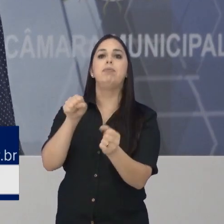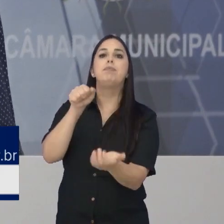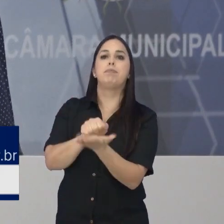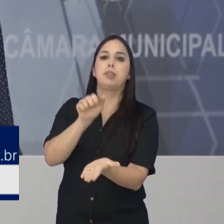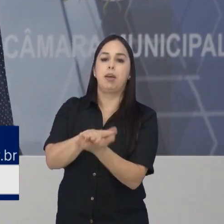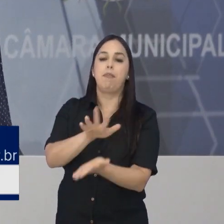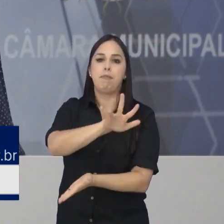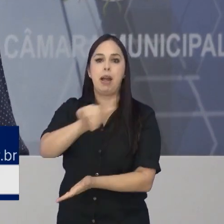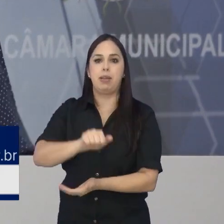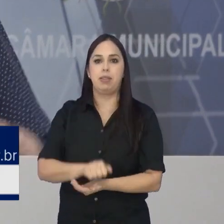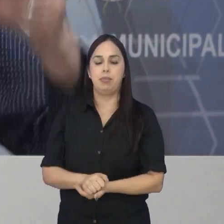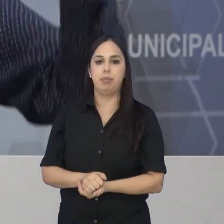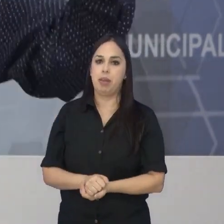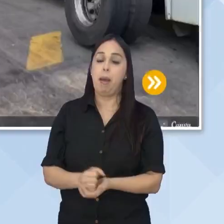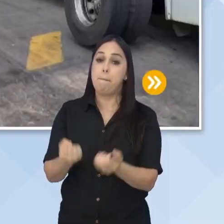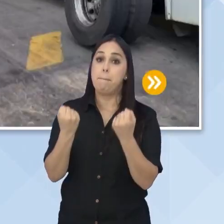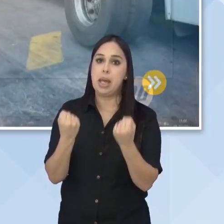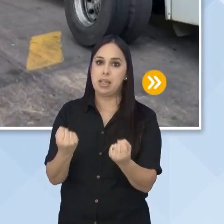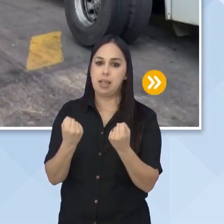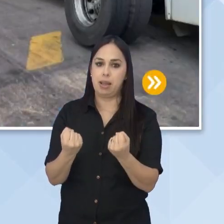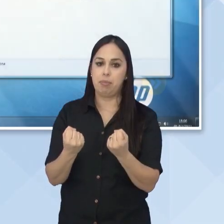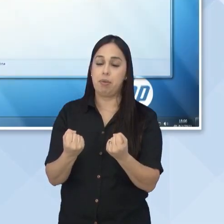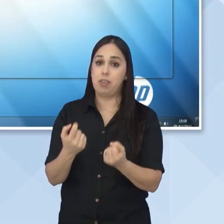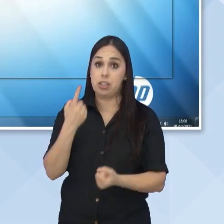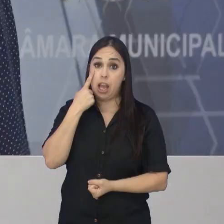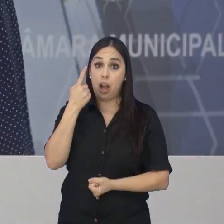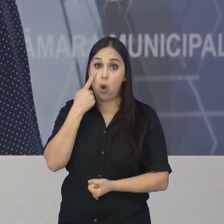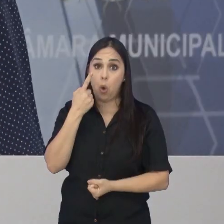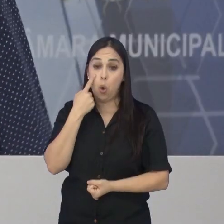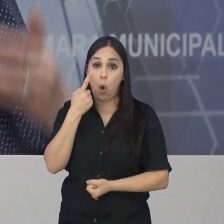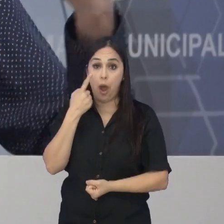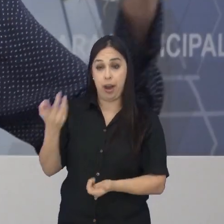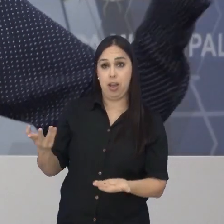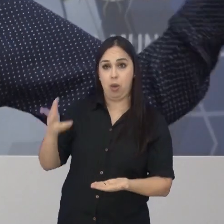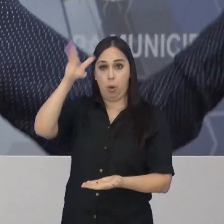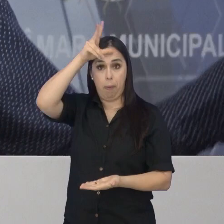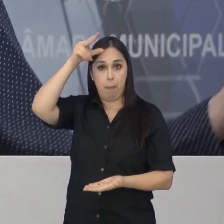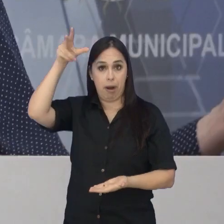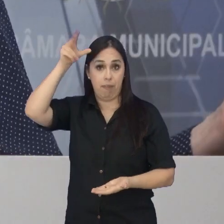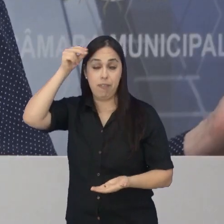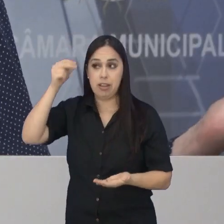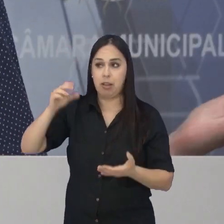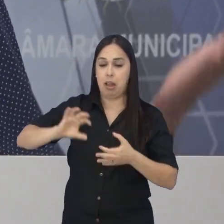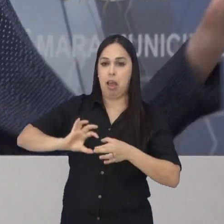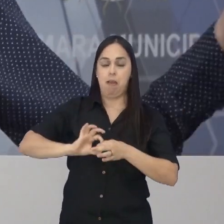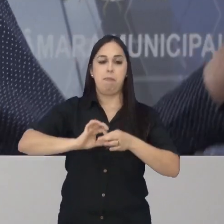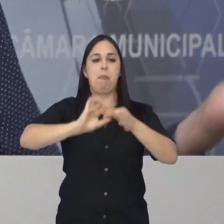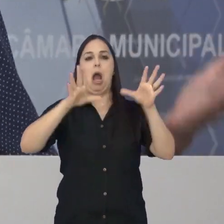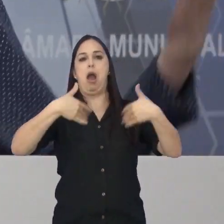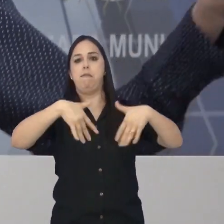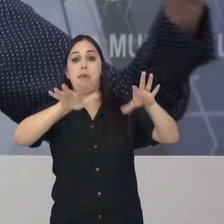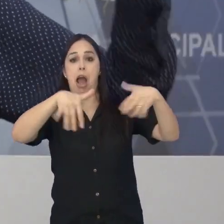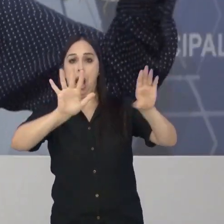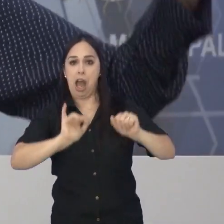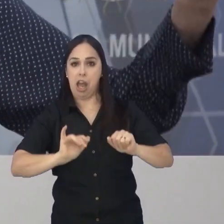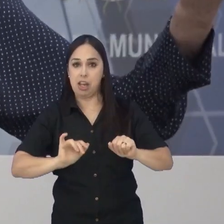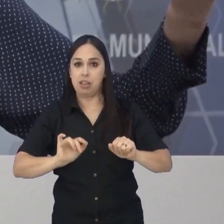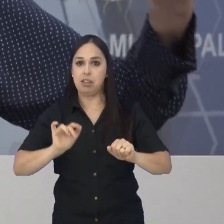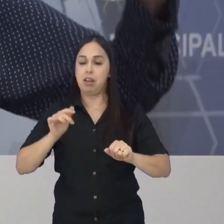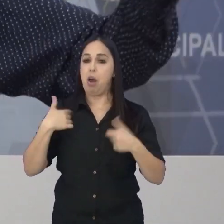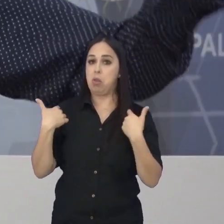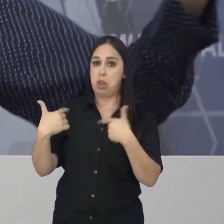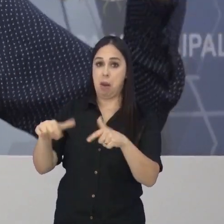pesada para ver se agora, né, o governo aí que está dando carta branca para continuar essa porcaria, você vê se pelo menos ele tem